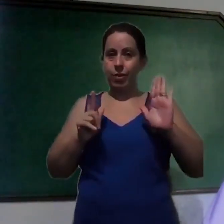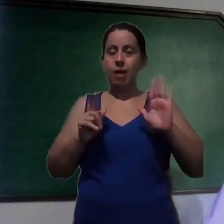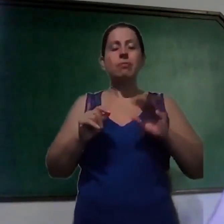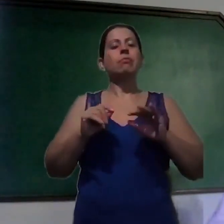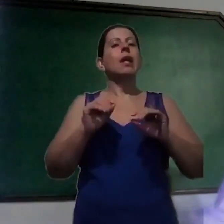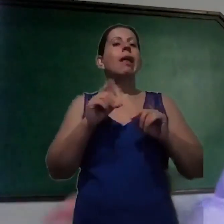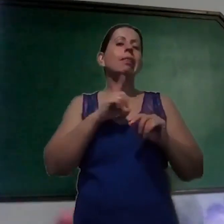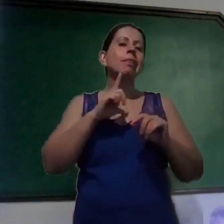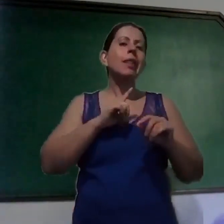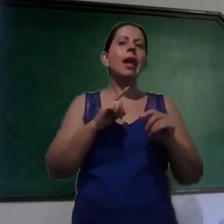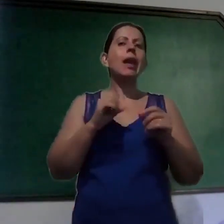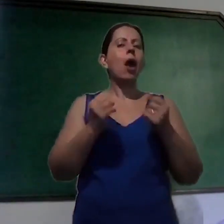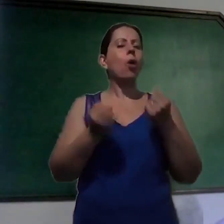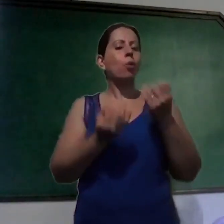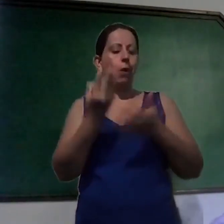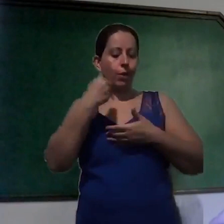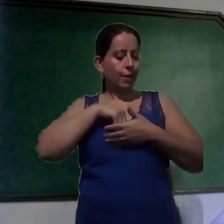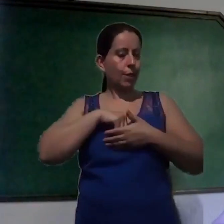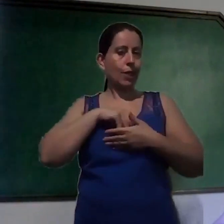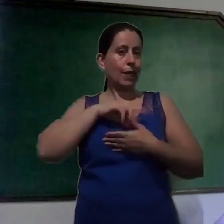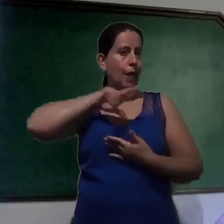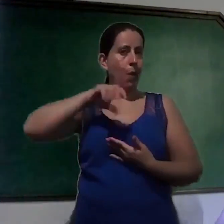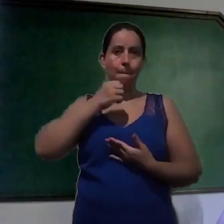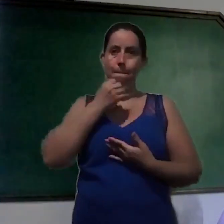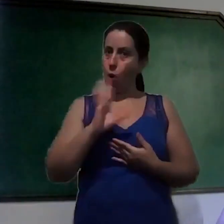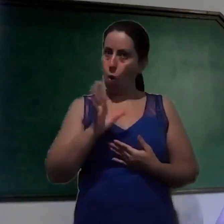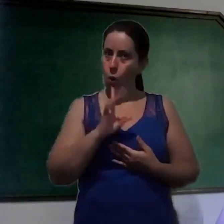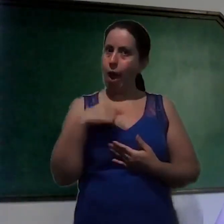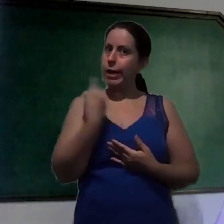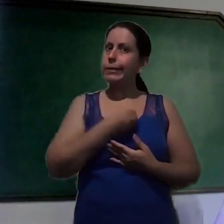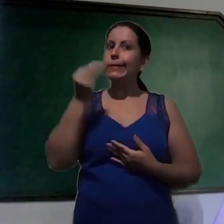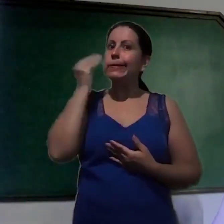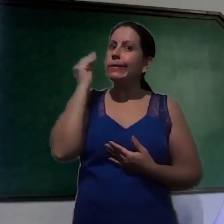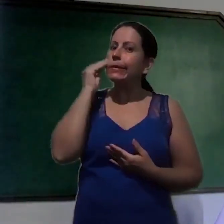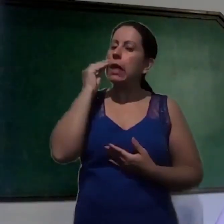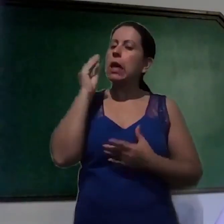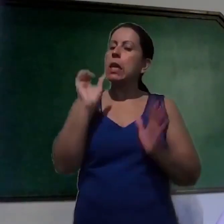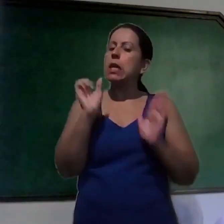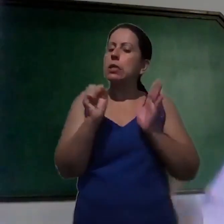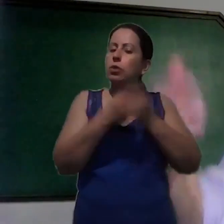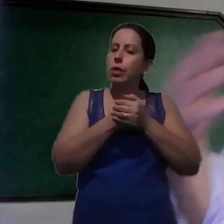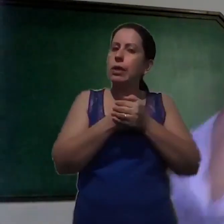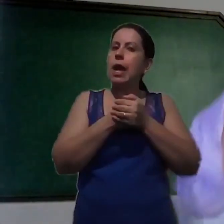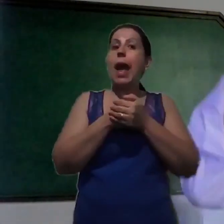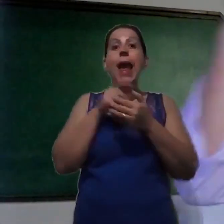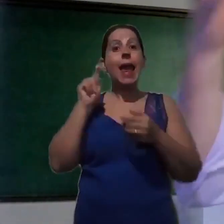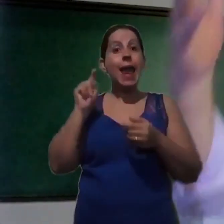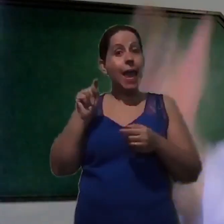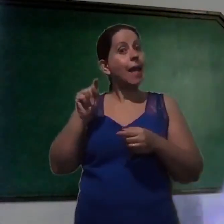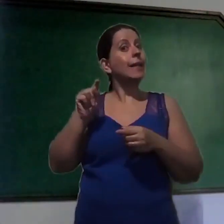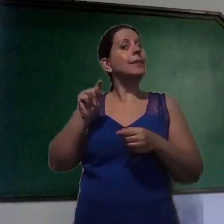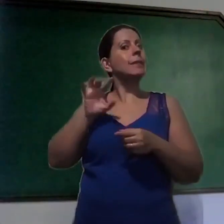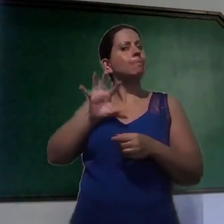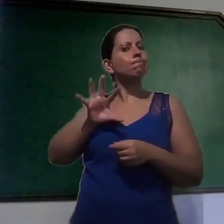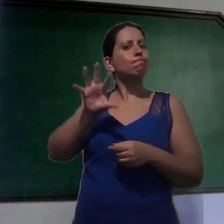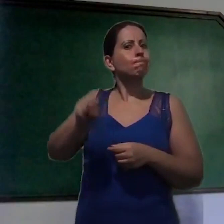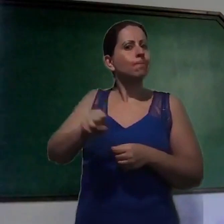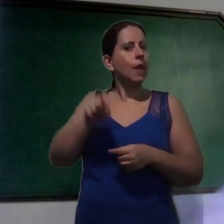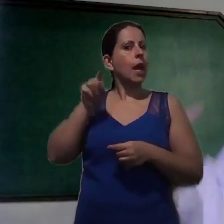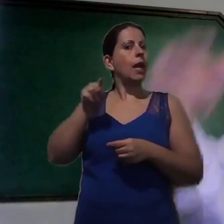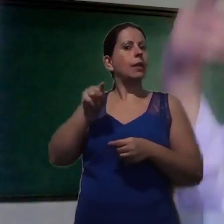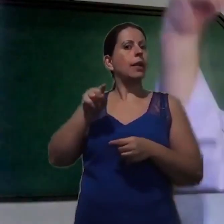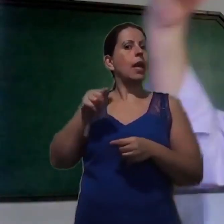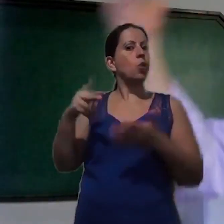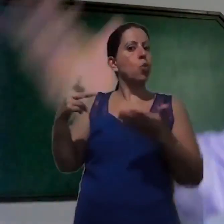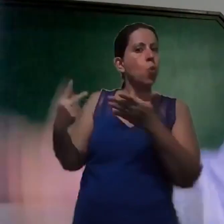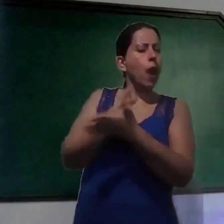não é boa, que a gente procura esconder. É por ali que eles pegam. Ele não vai pegar você no evangelho, no lar,